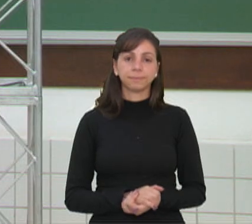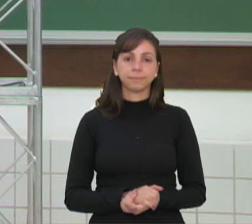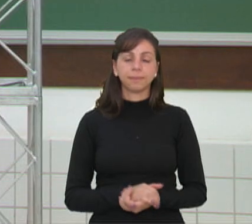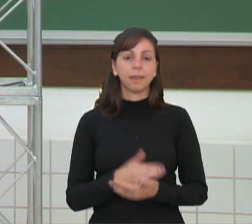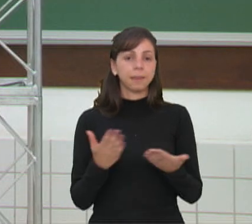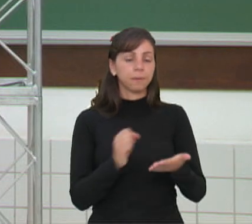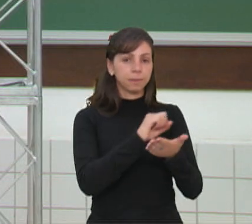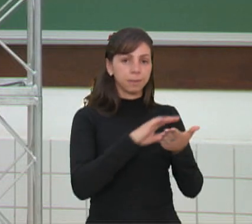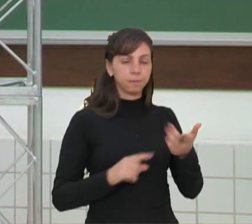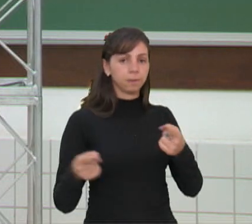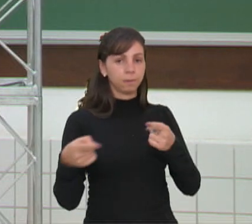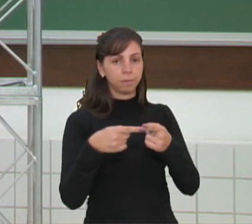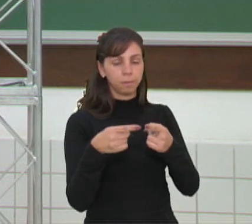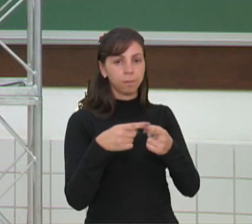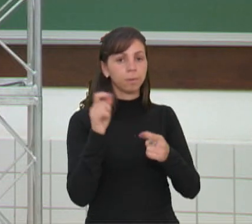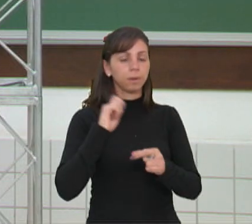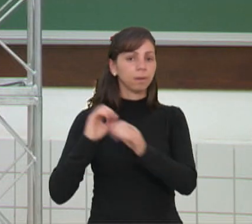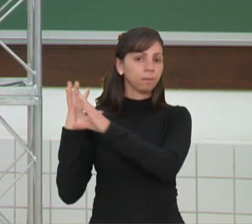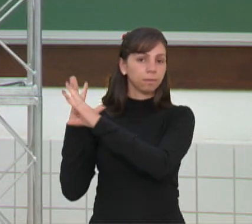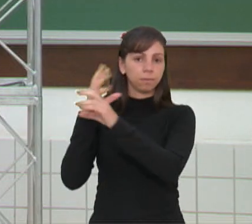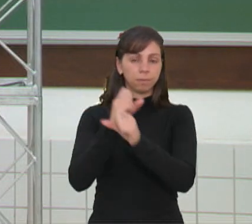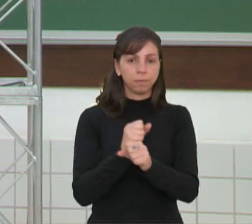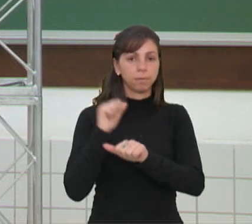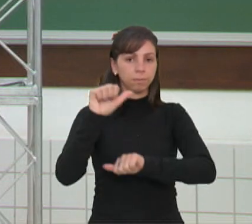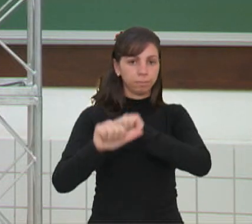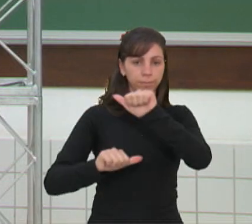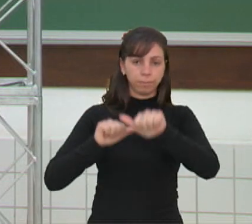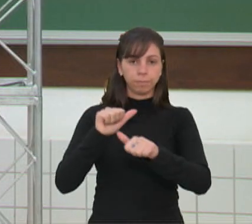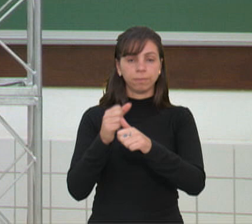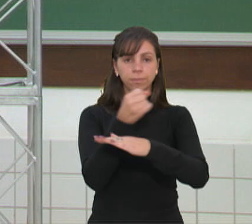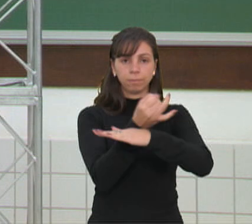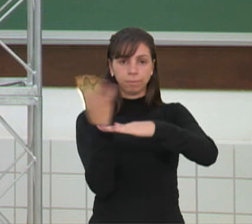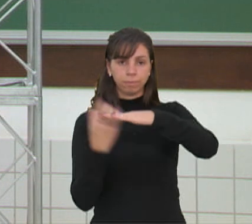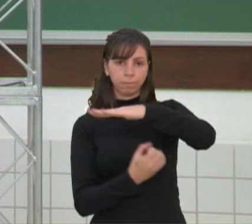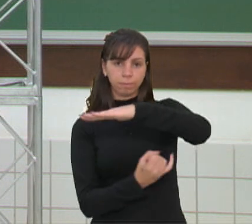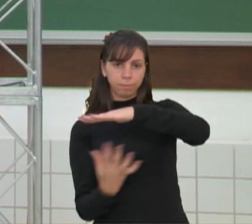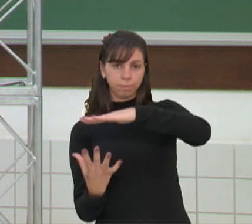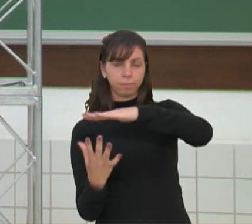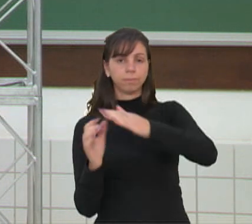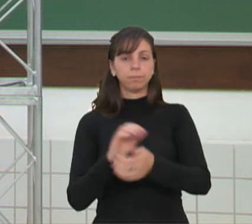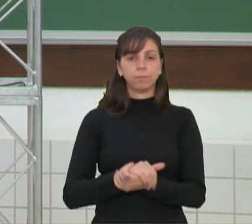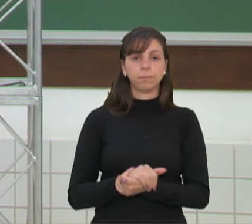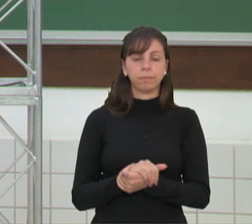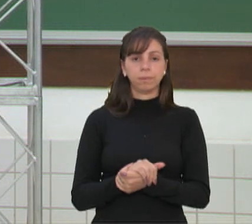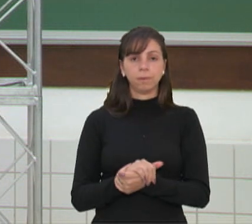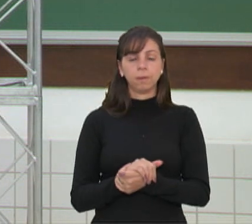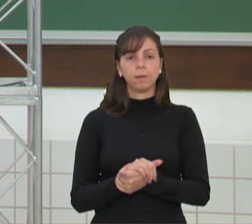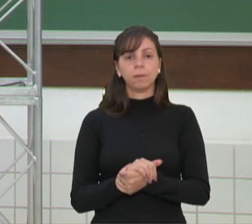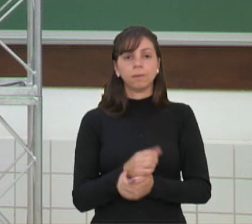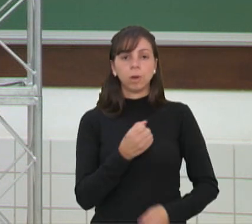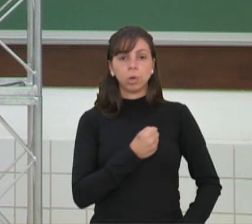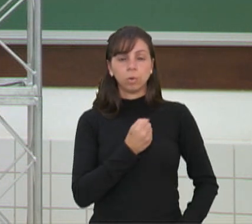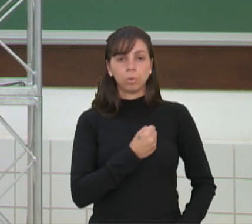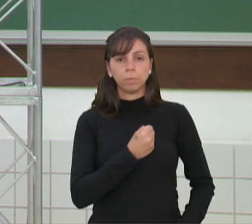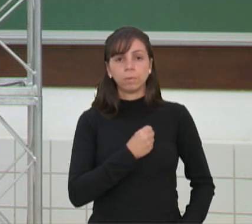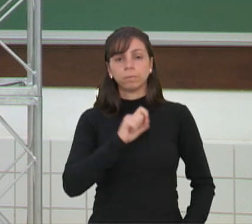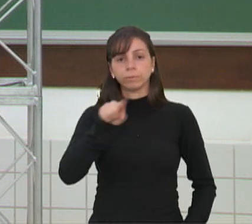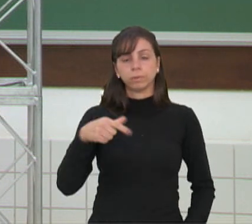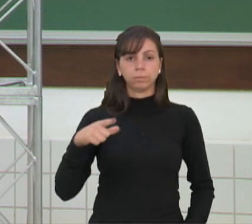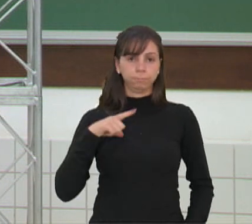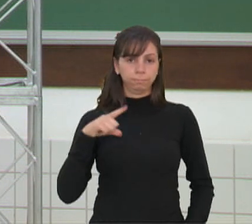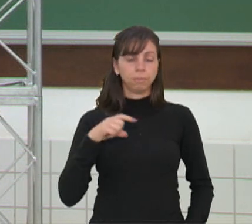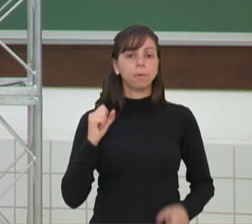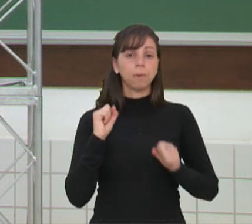Então, nesse exercício 1, nós vamos revisar a transformação de frações em números decimais. Pode gerar um